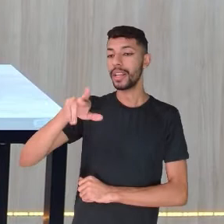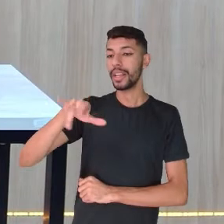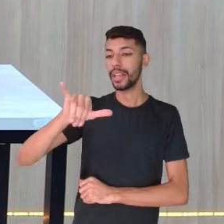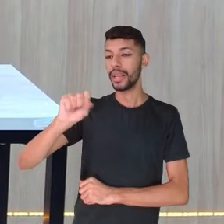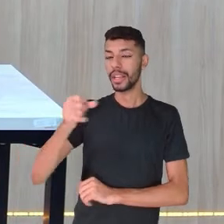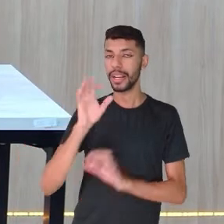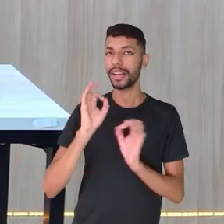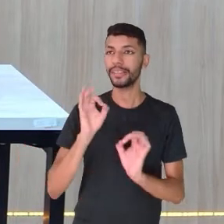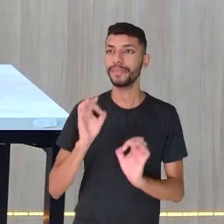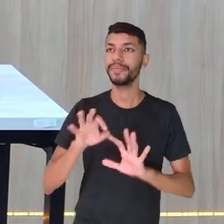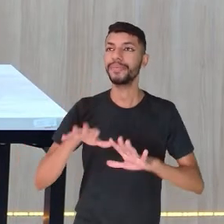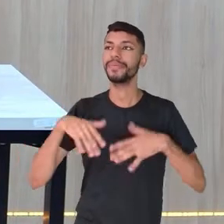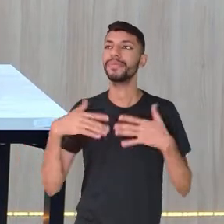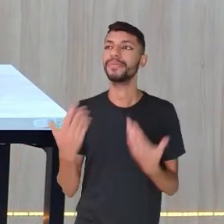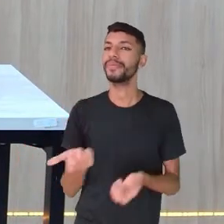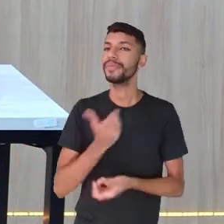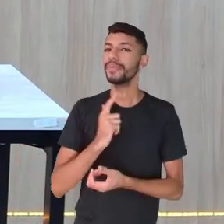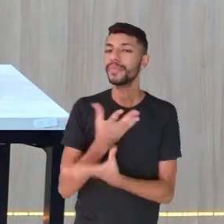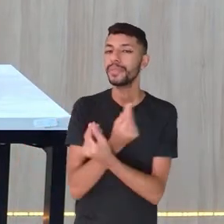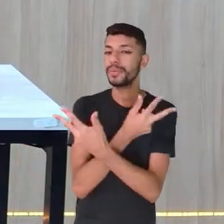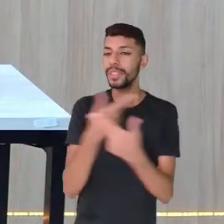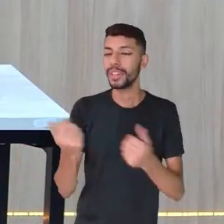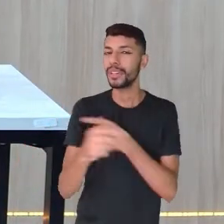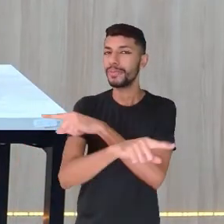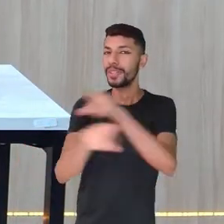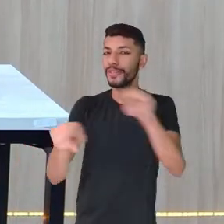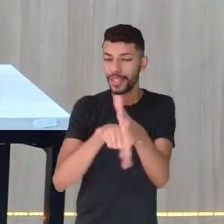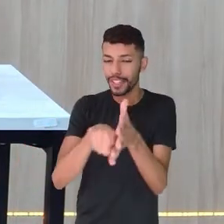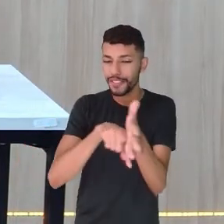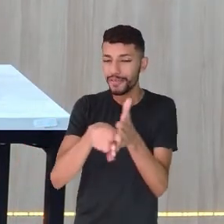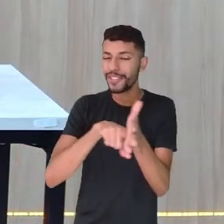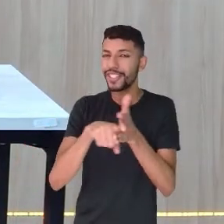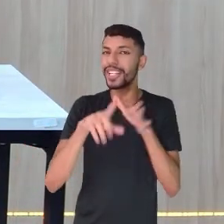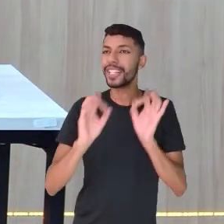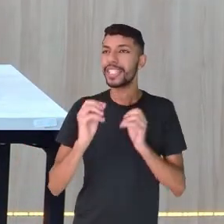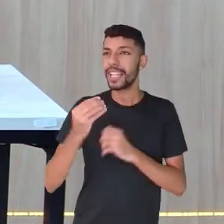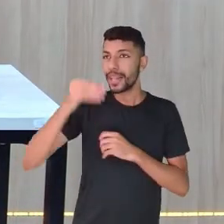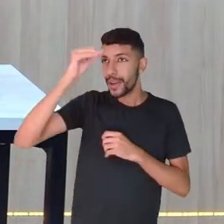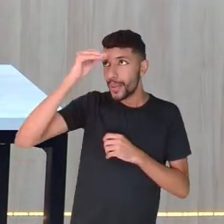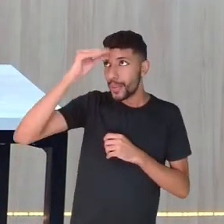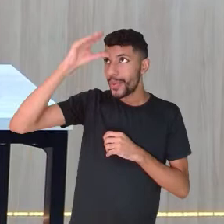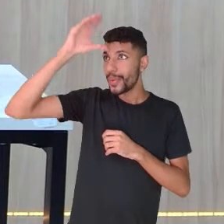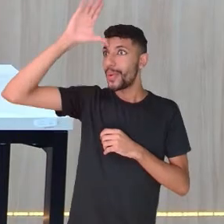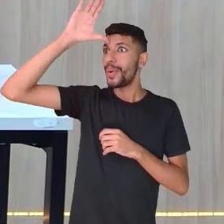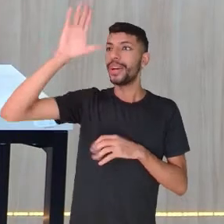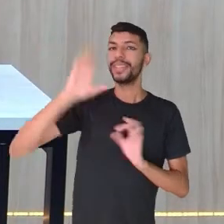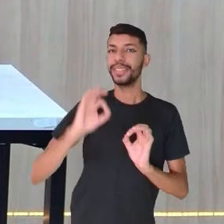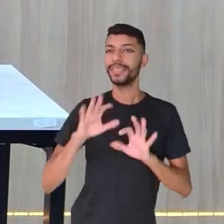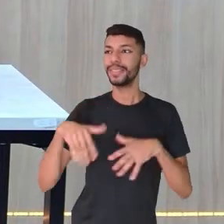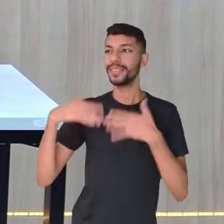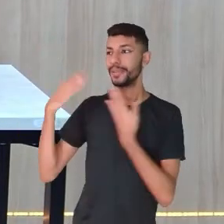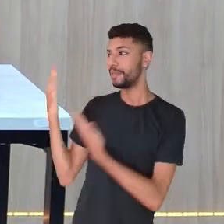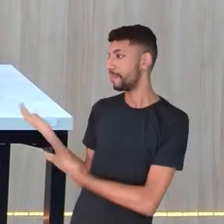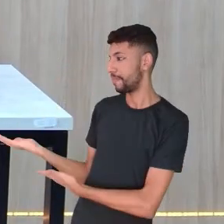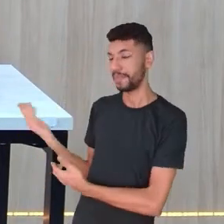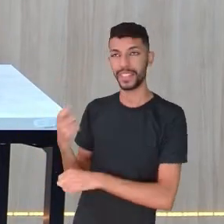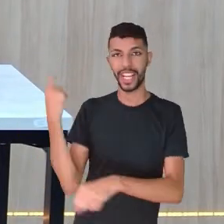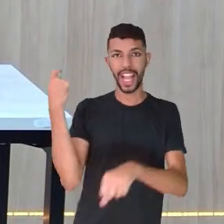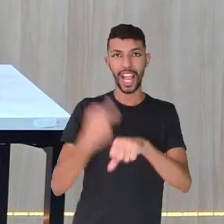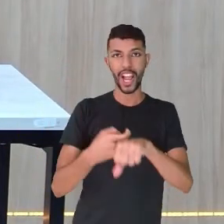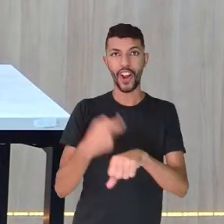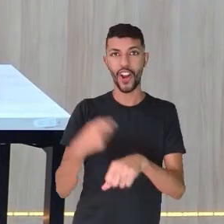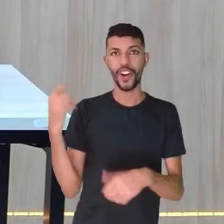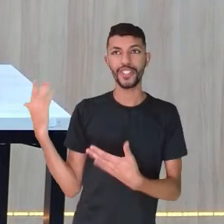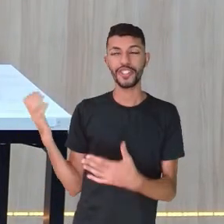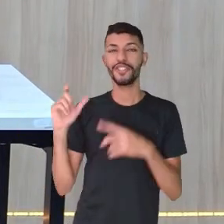tem minerais. Tem muita coisa para vocês pesquisarem e ficarem sabendo de muito mais. E essas rochas que estão aqui,